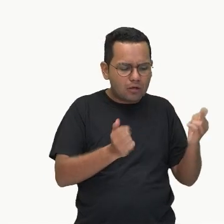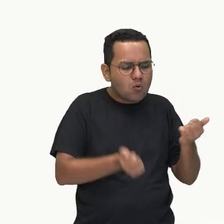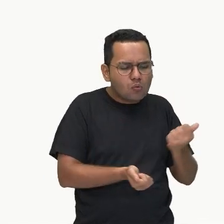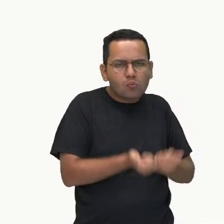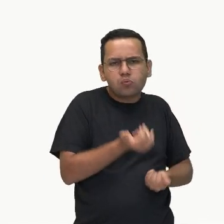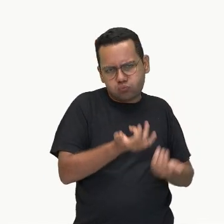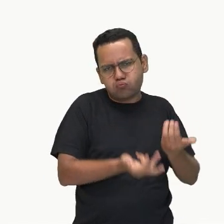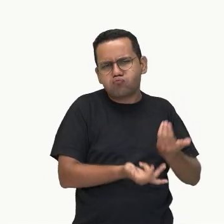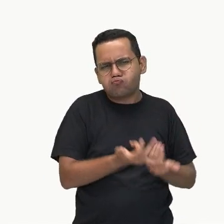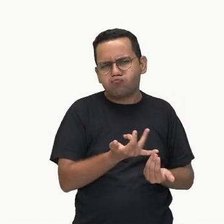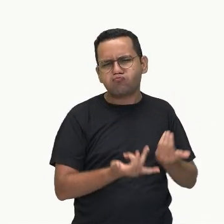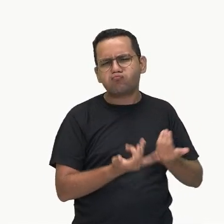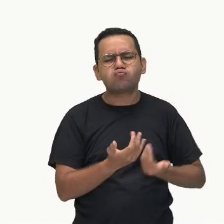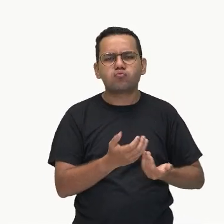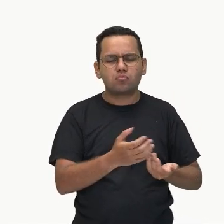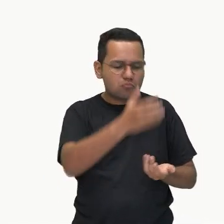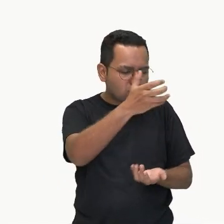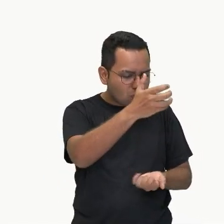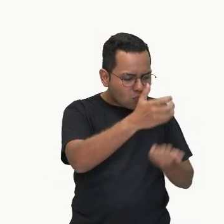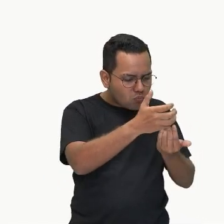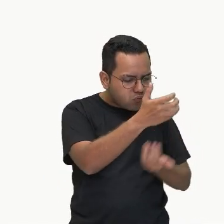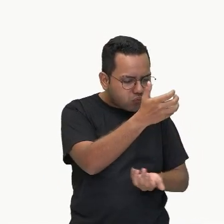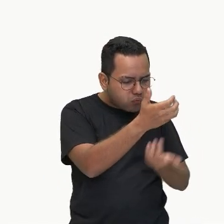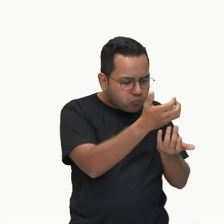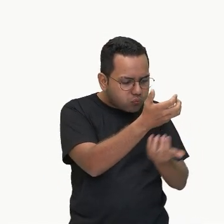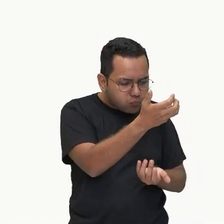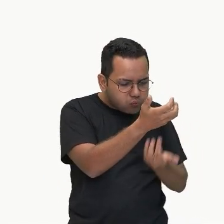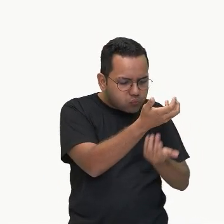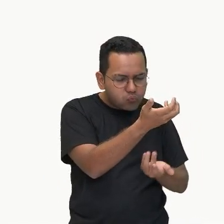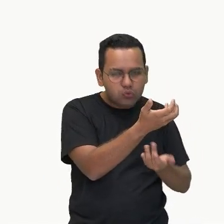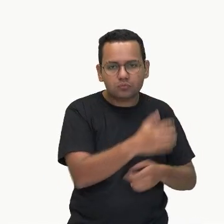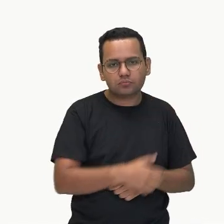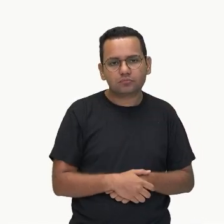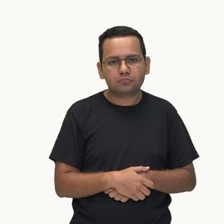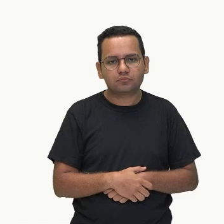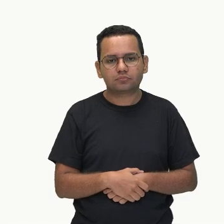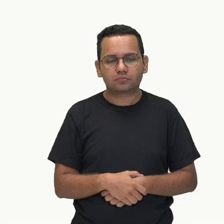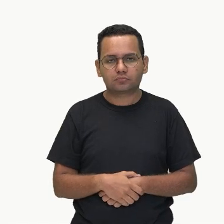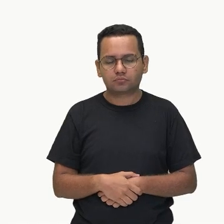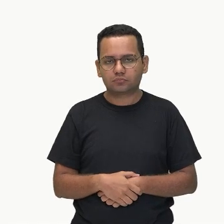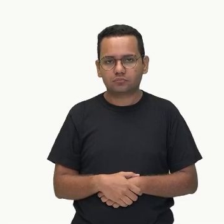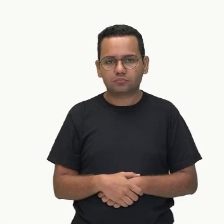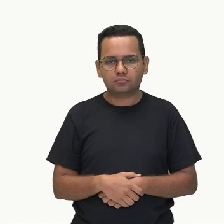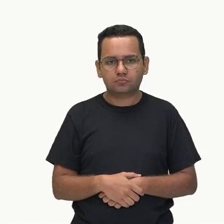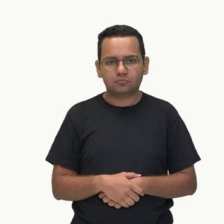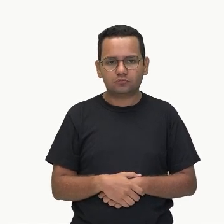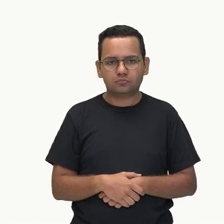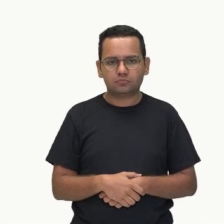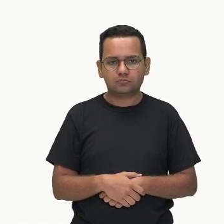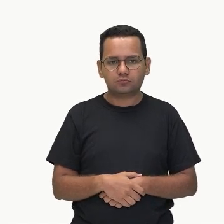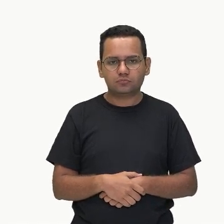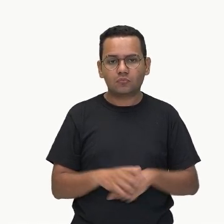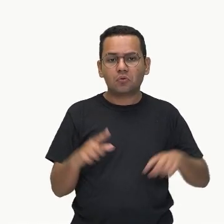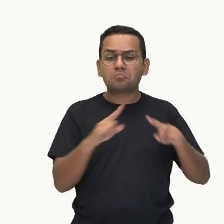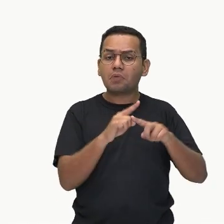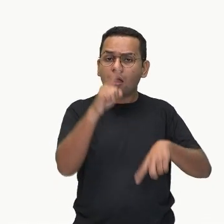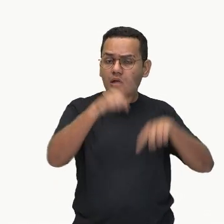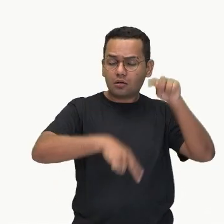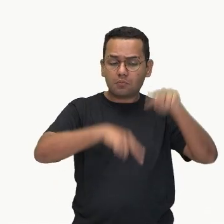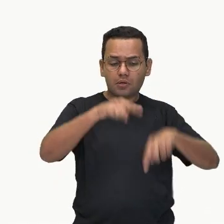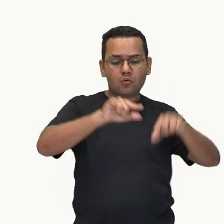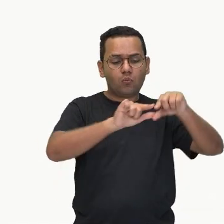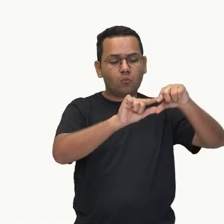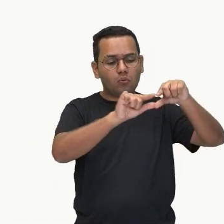aquecer esse nosso balão, essa estrutura arredondada aqui. Ele vai aquecer. Bem aqui nós temos um tubo que tem a função,